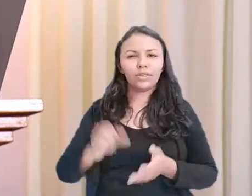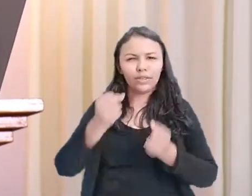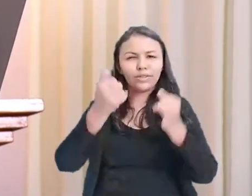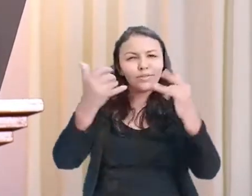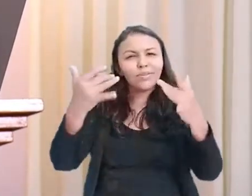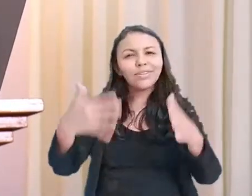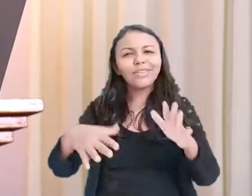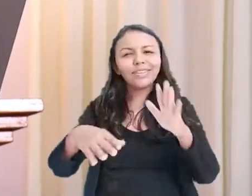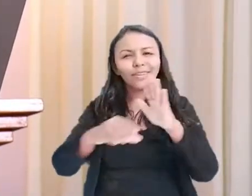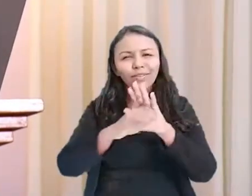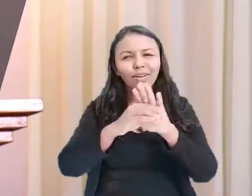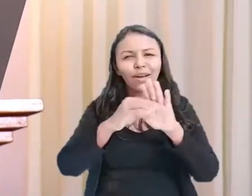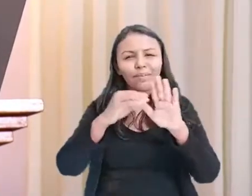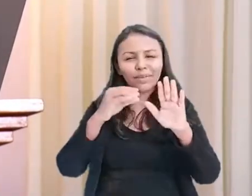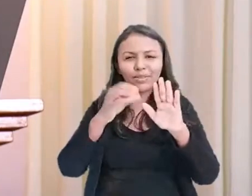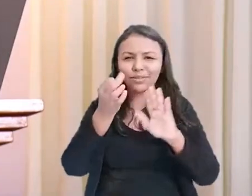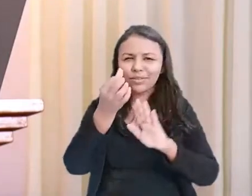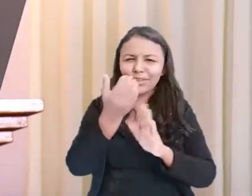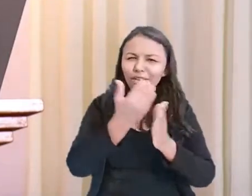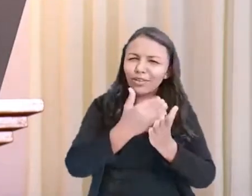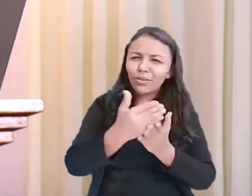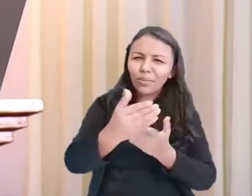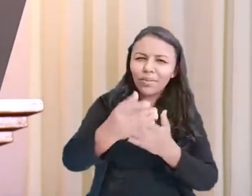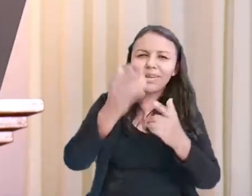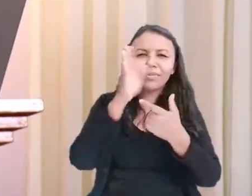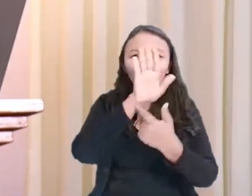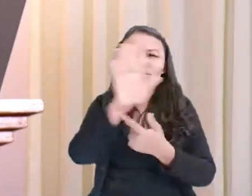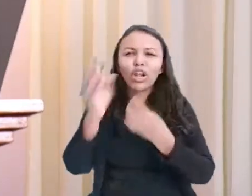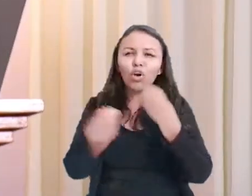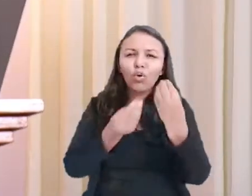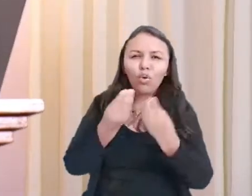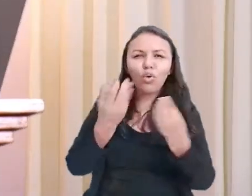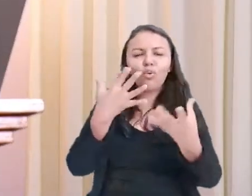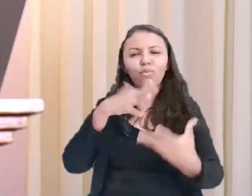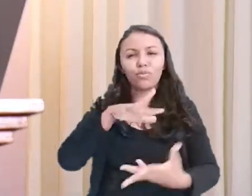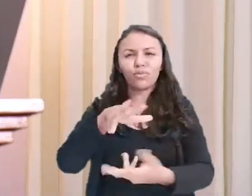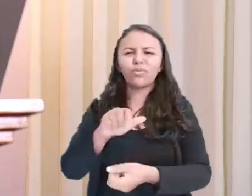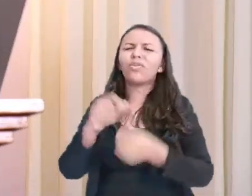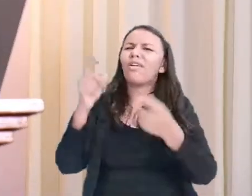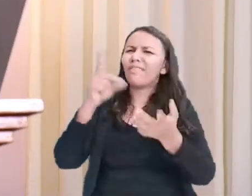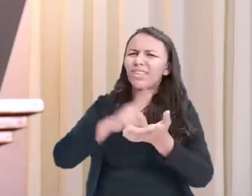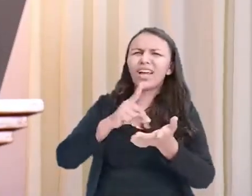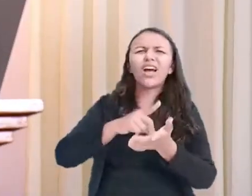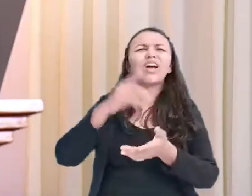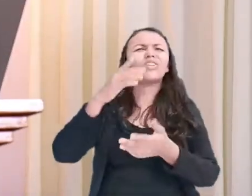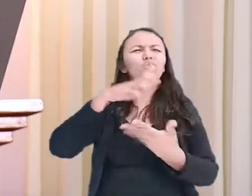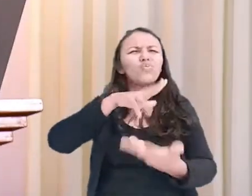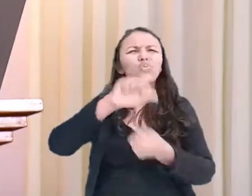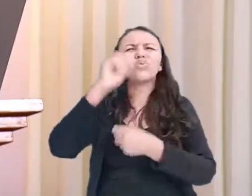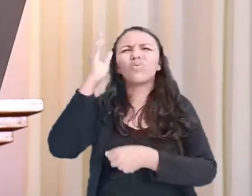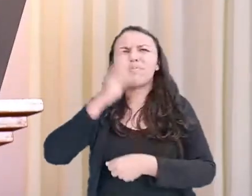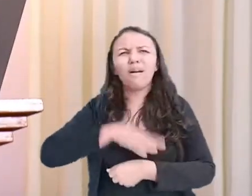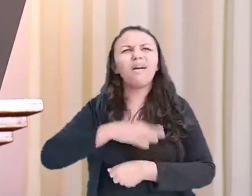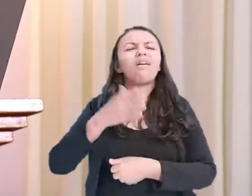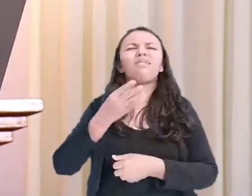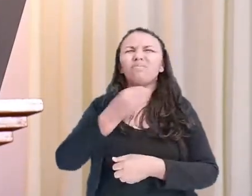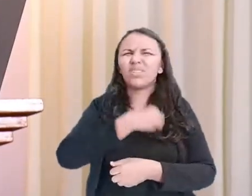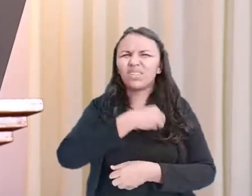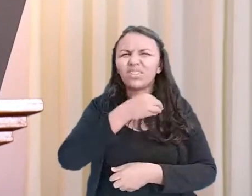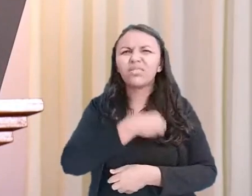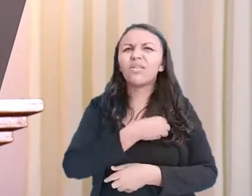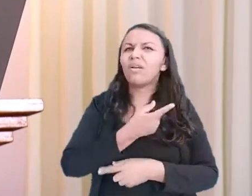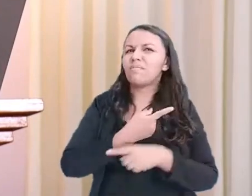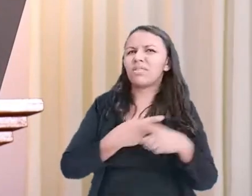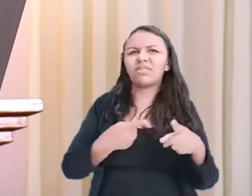a situação do mundo. Ele diz novamente, olha, o mundo está corrompido e tal, e eu agora entendo que não dá mais